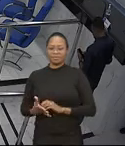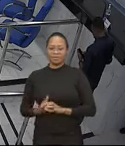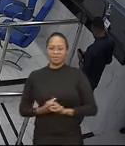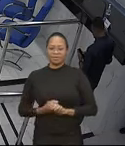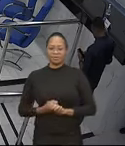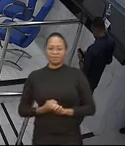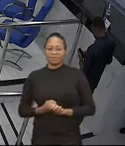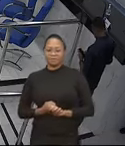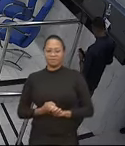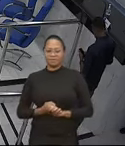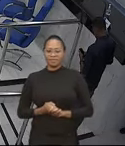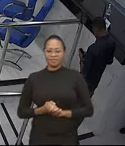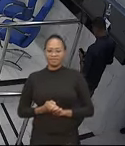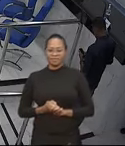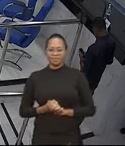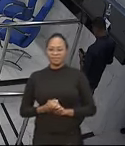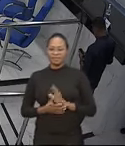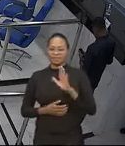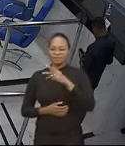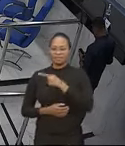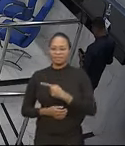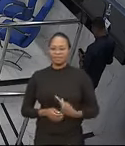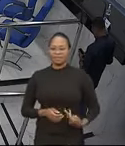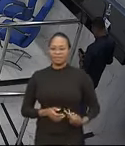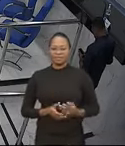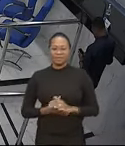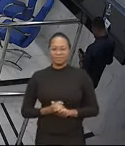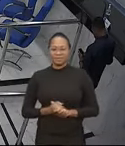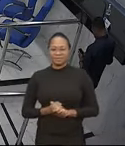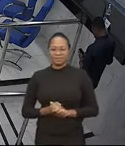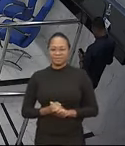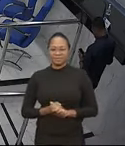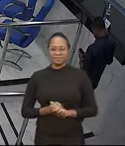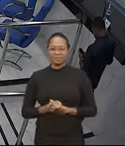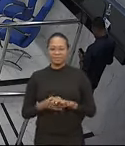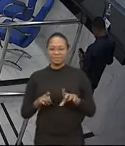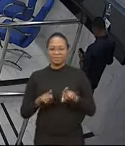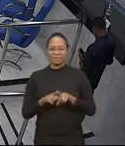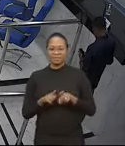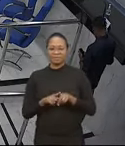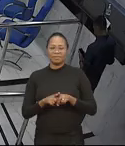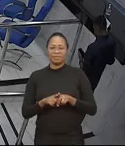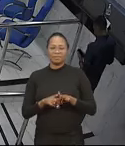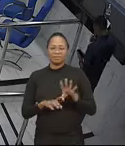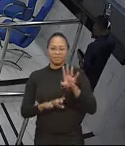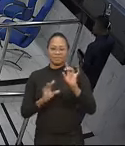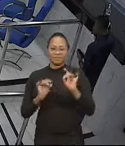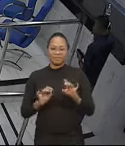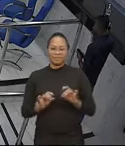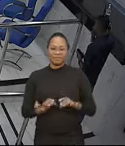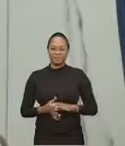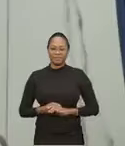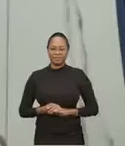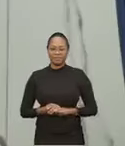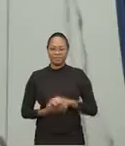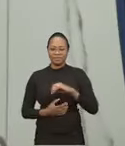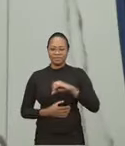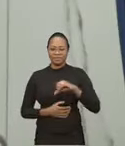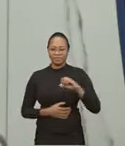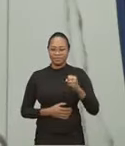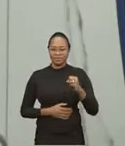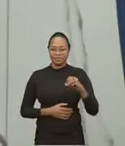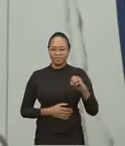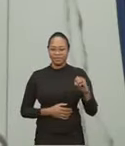vereador Herbinho, Niltinho. Senhor presidente, PSDB subscreve as matérias e eu quero aqui em especial a matéria de número